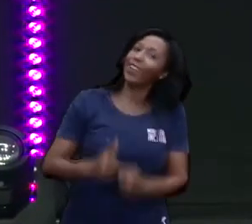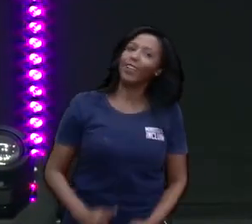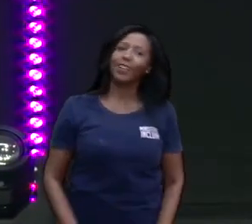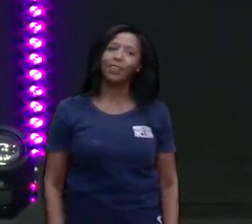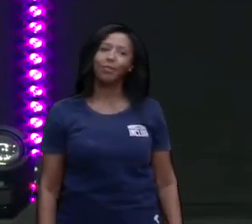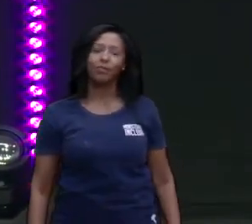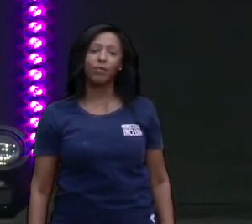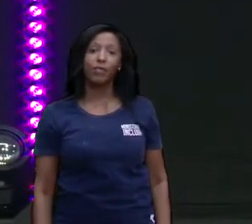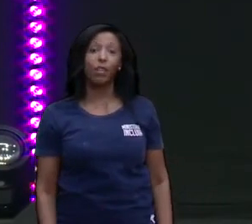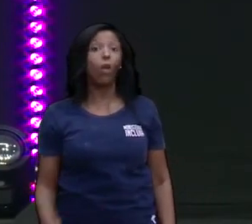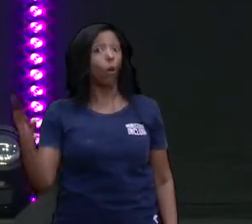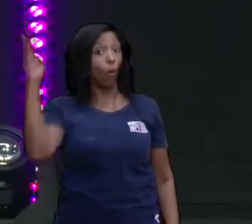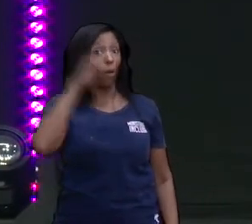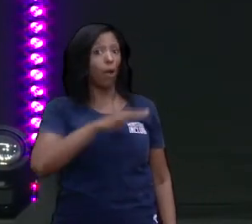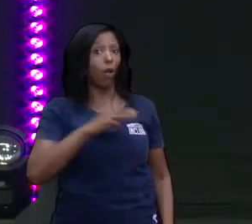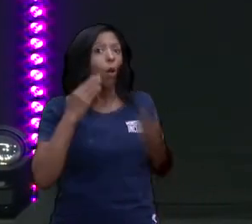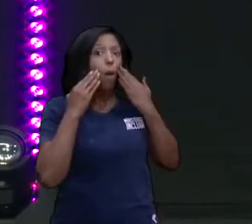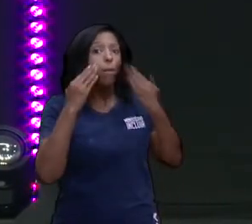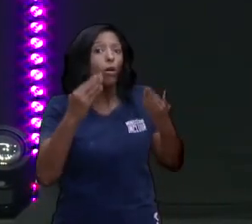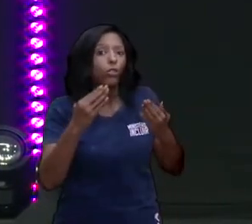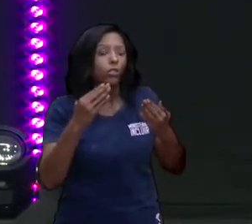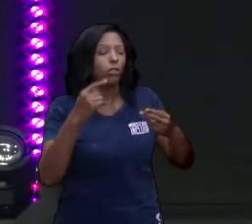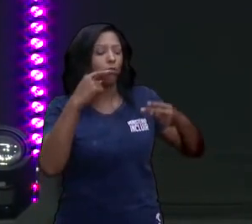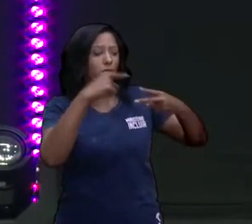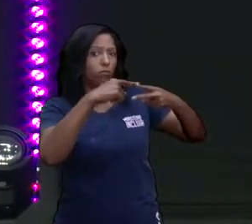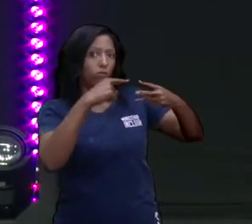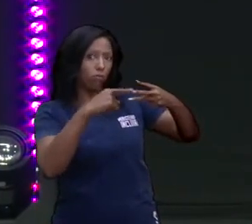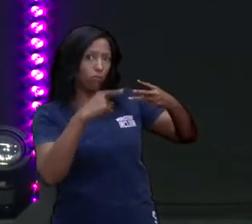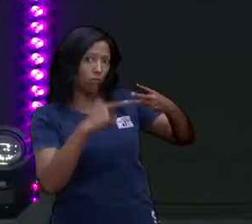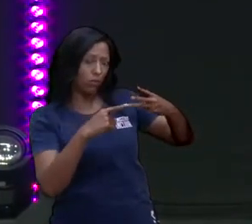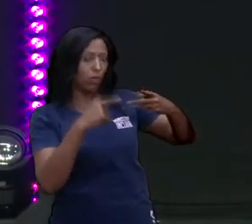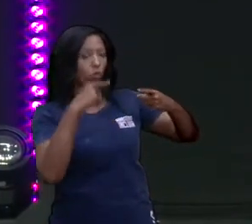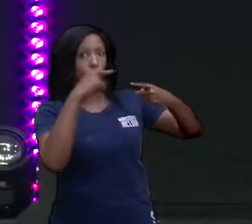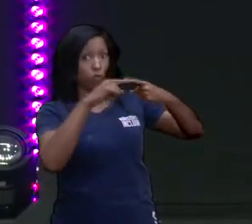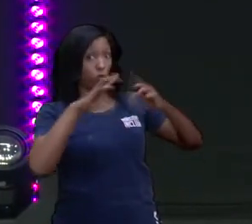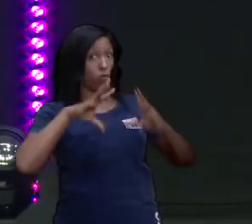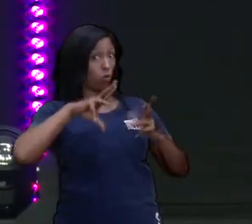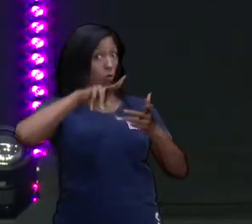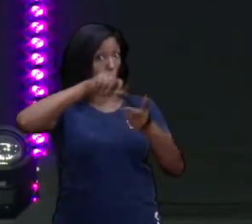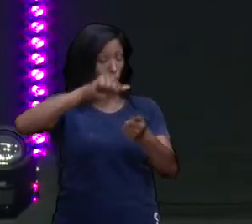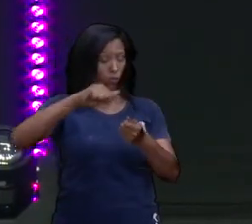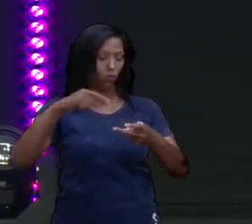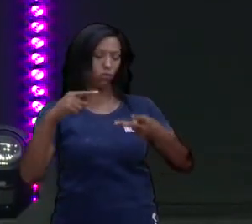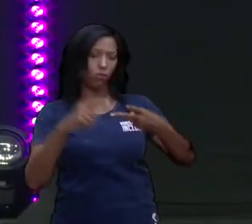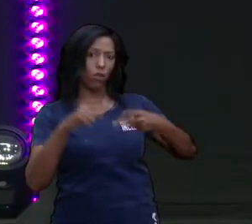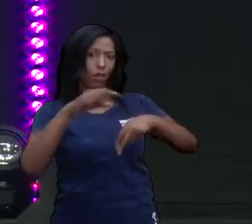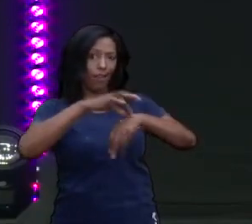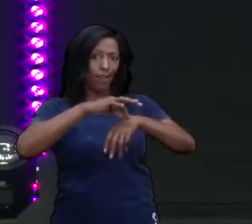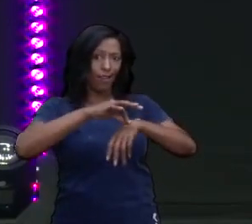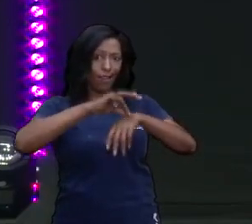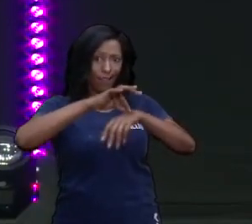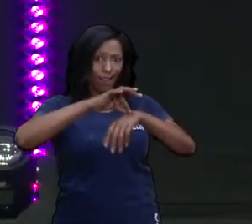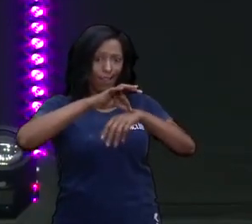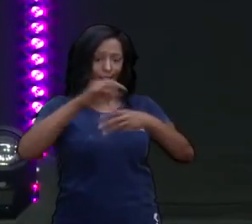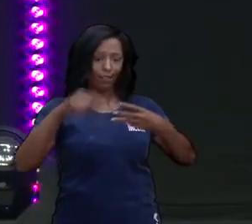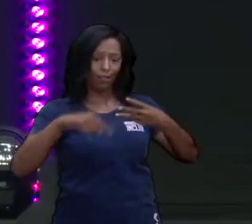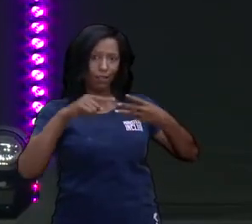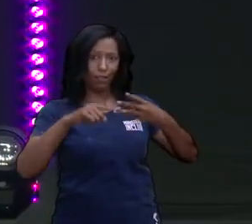de três formas O Mundo a Carne eo diabo